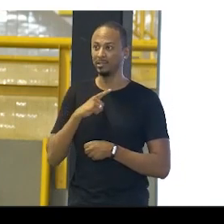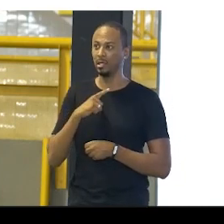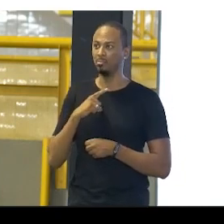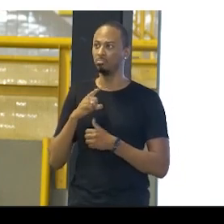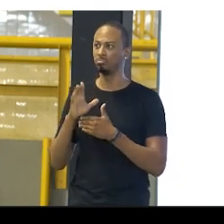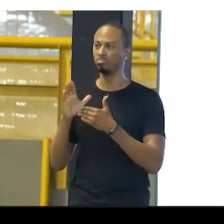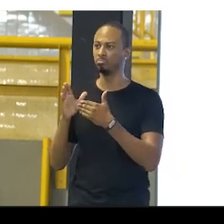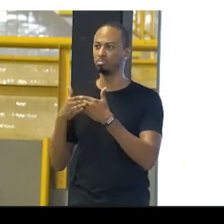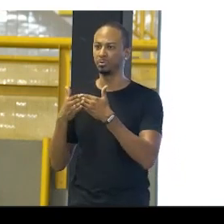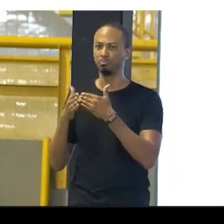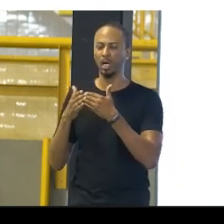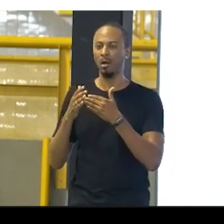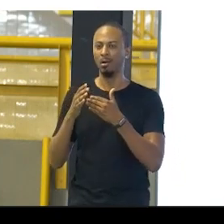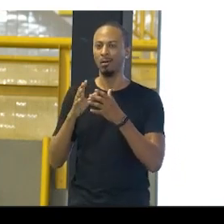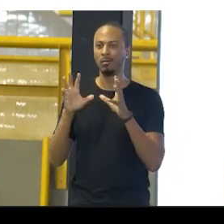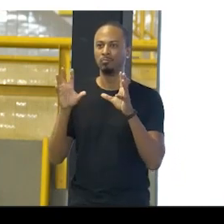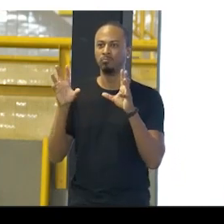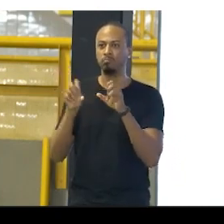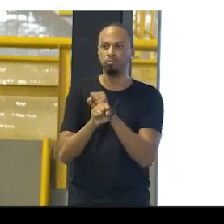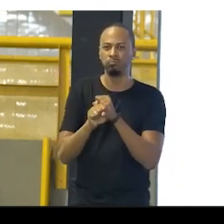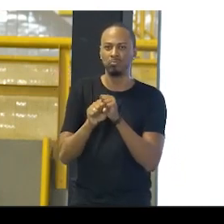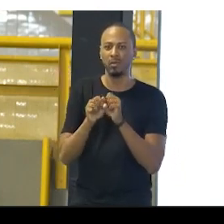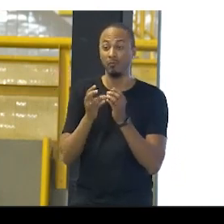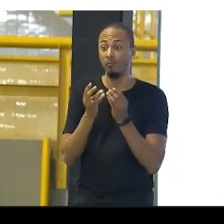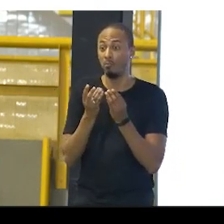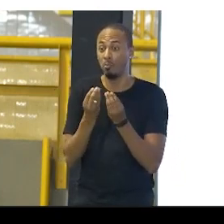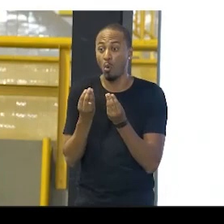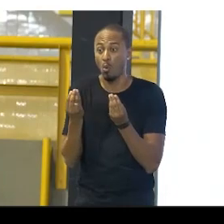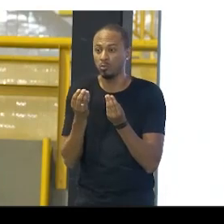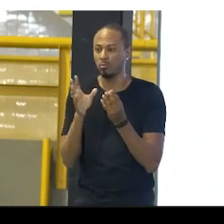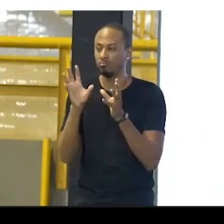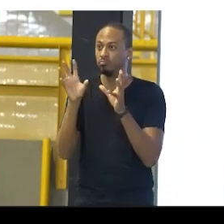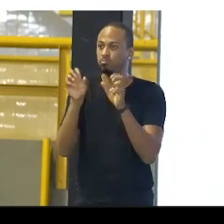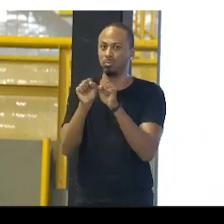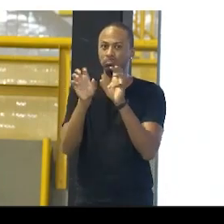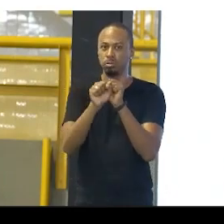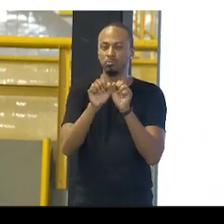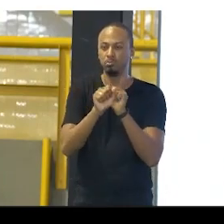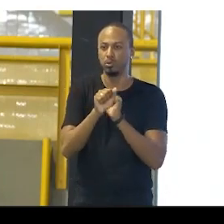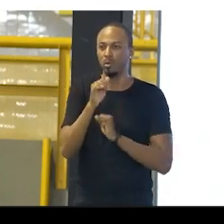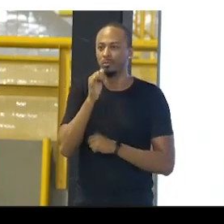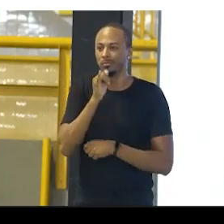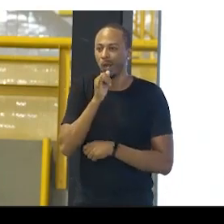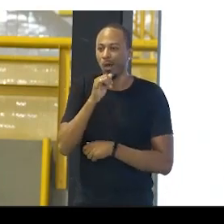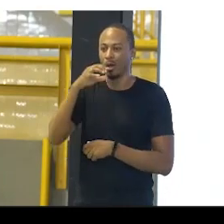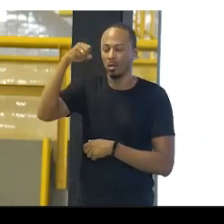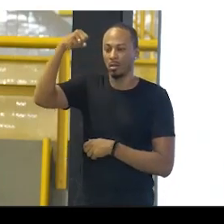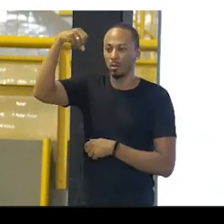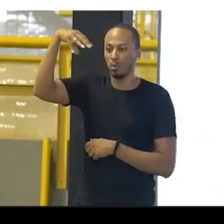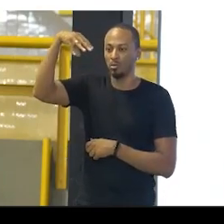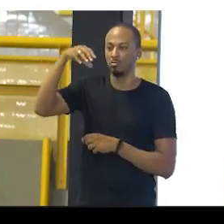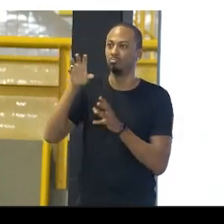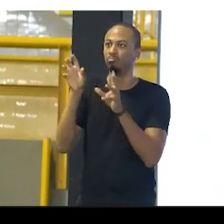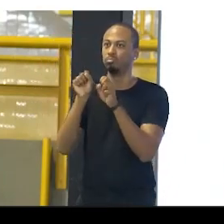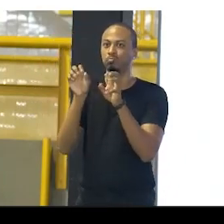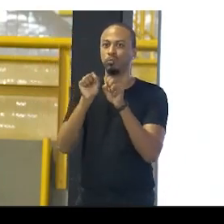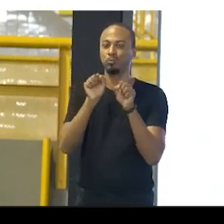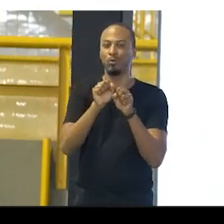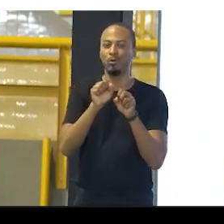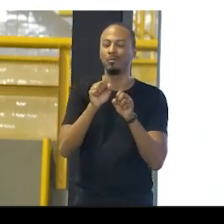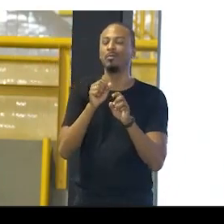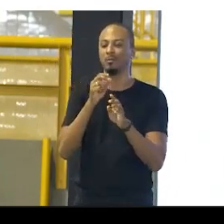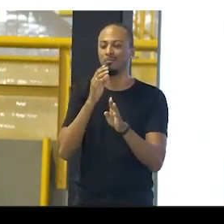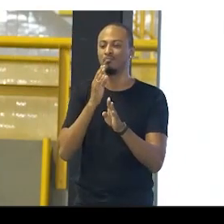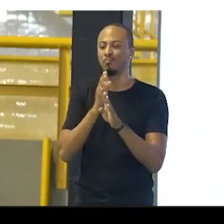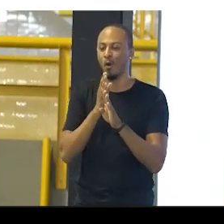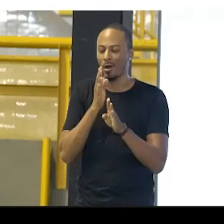crise hídrica que afetou a produção de energia elétrica. Então hoje a gente tem uma tarifa de energia, dessa energia que nós